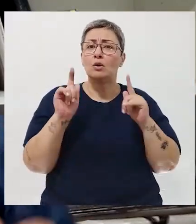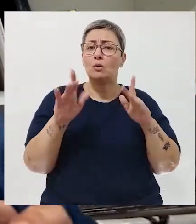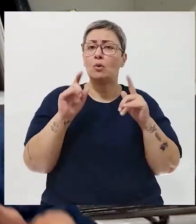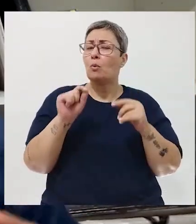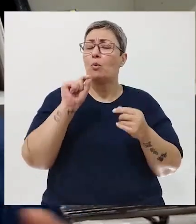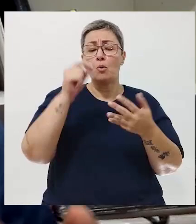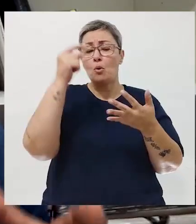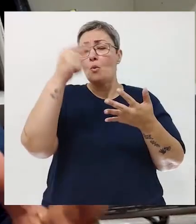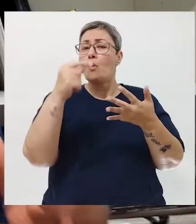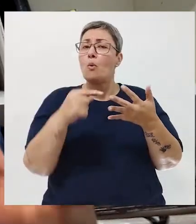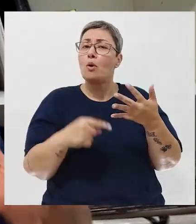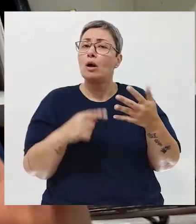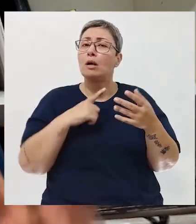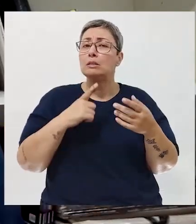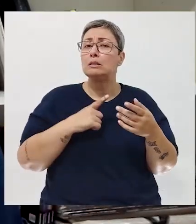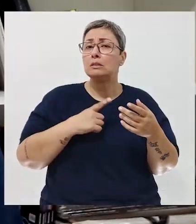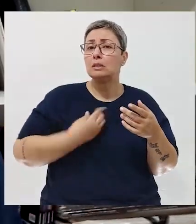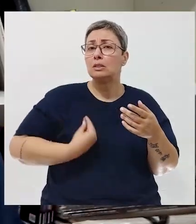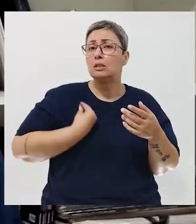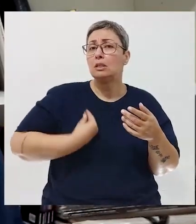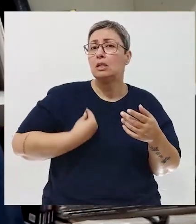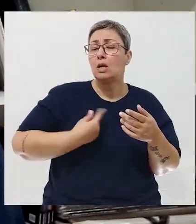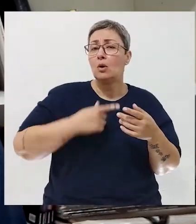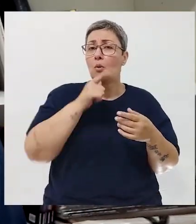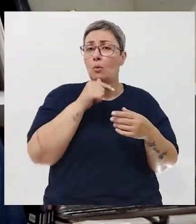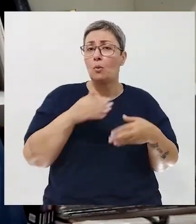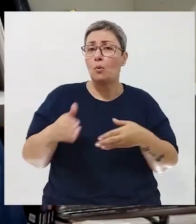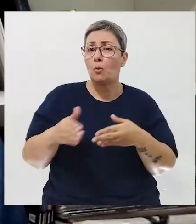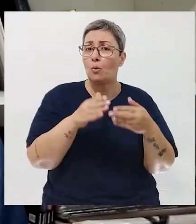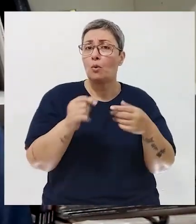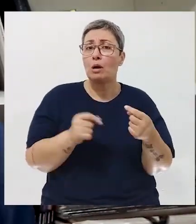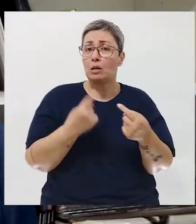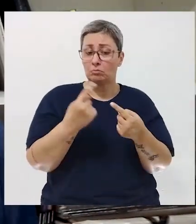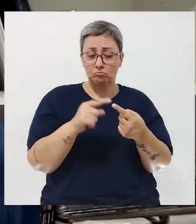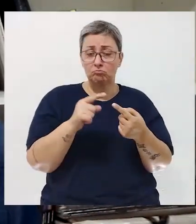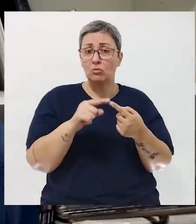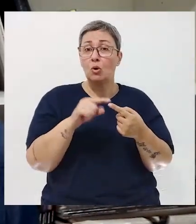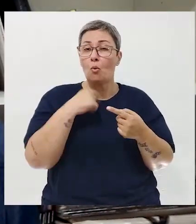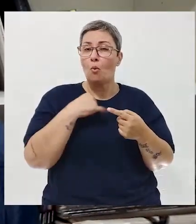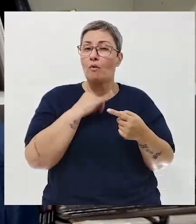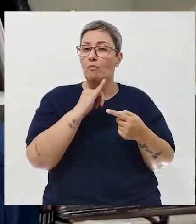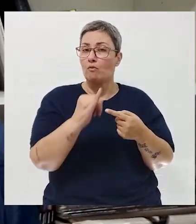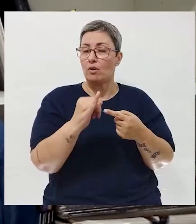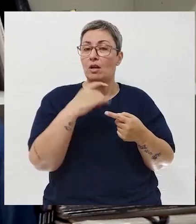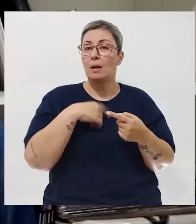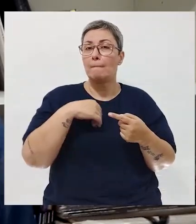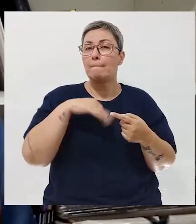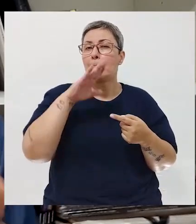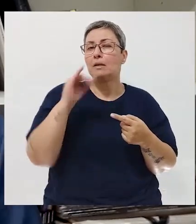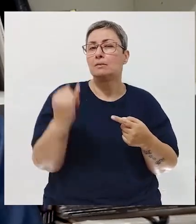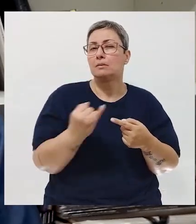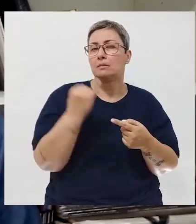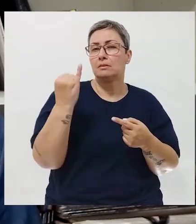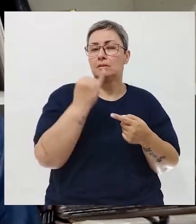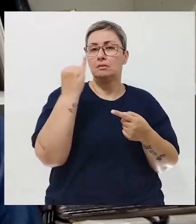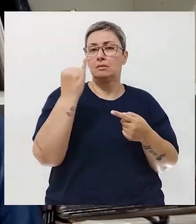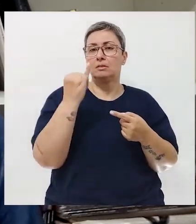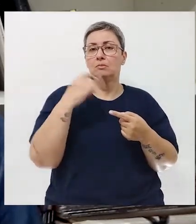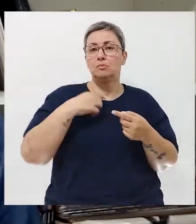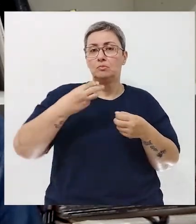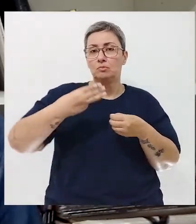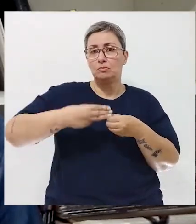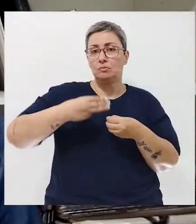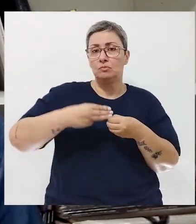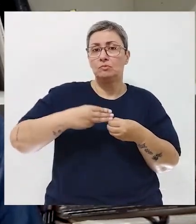Guarulhos? Quais são os rios que existem em Guarulhos? Um deles eu vou citar, que é um dos rios mais